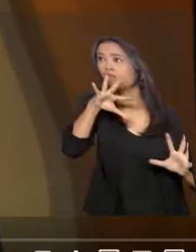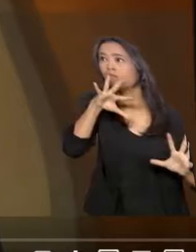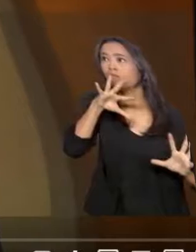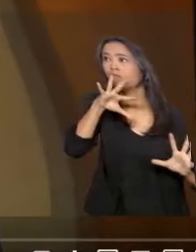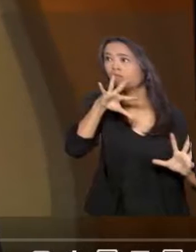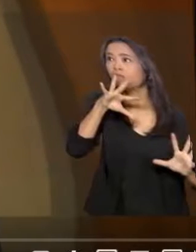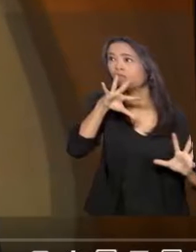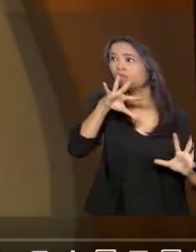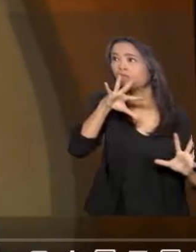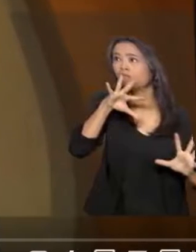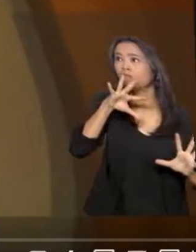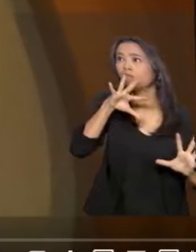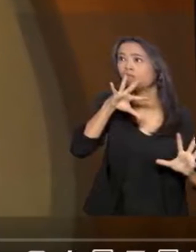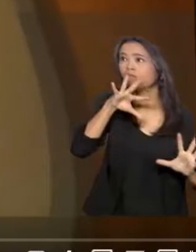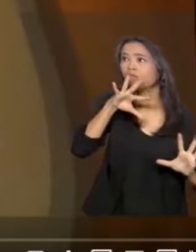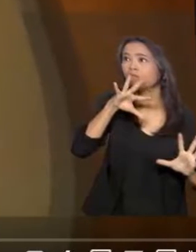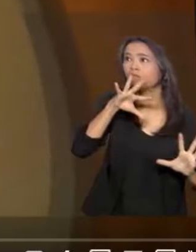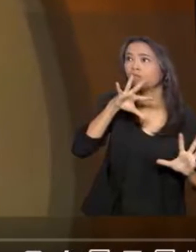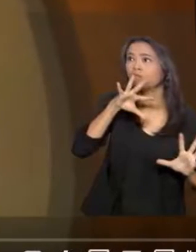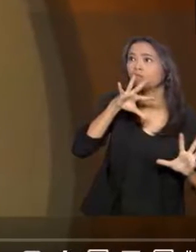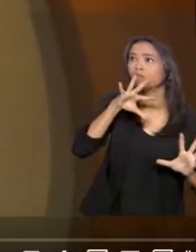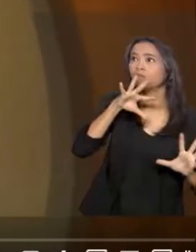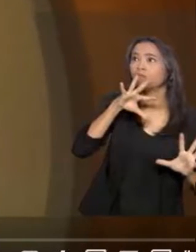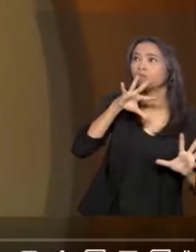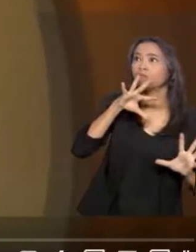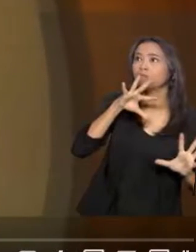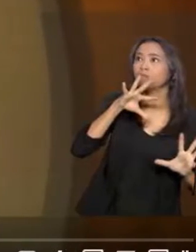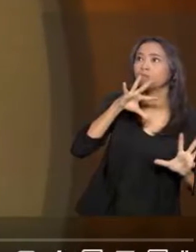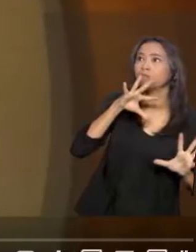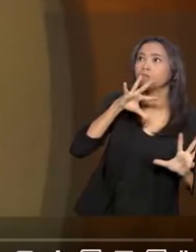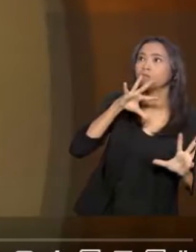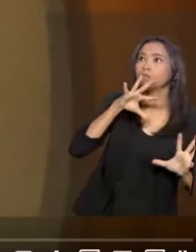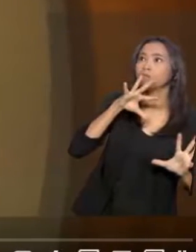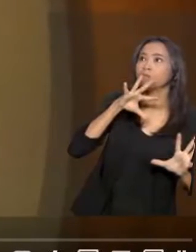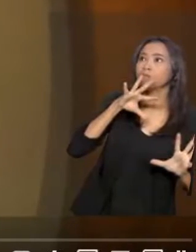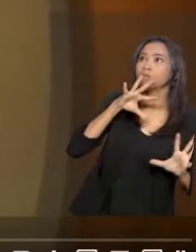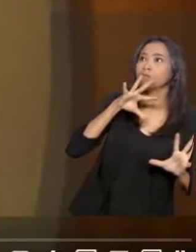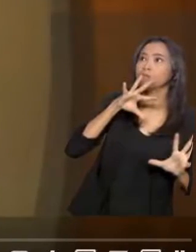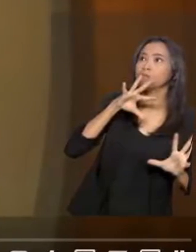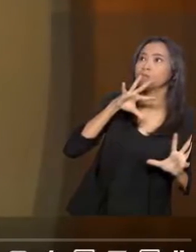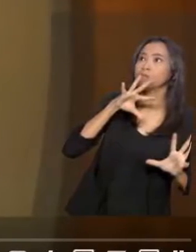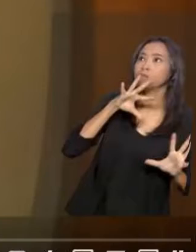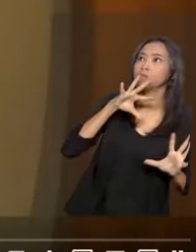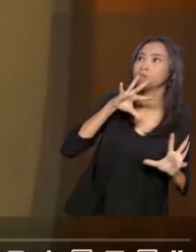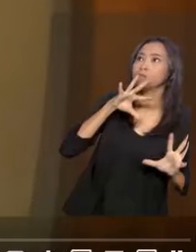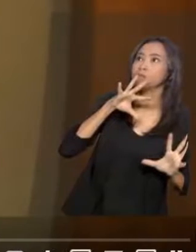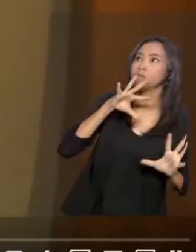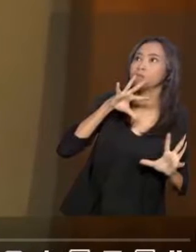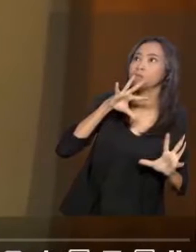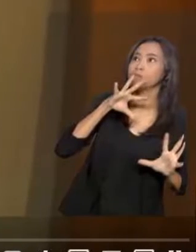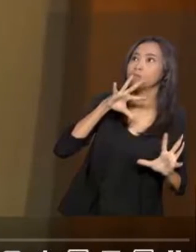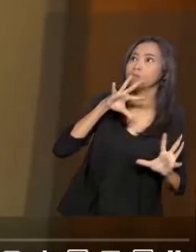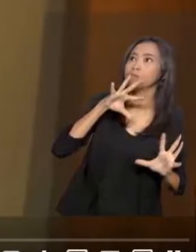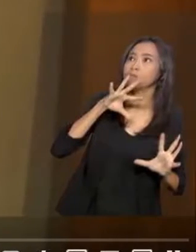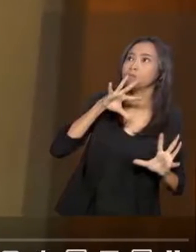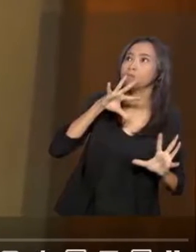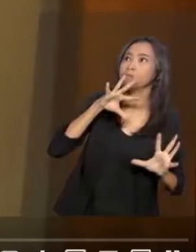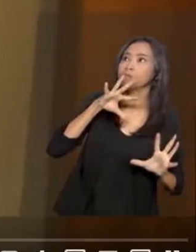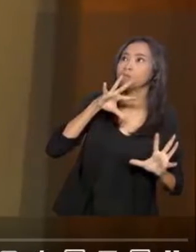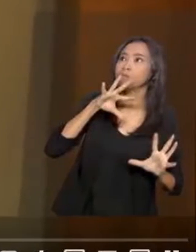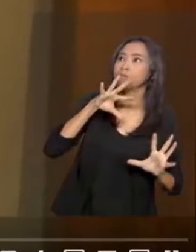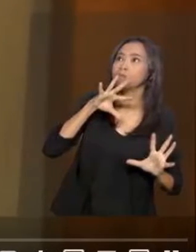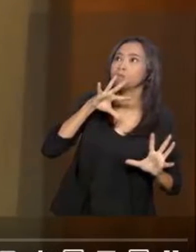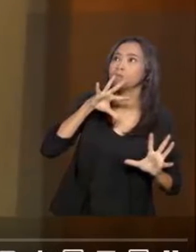mensagens infundadas dentro ou fora do Brasil não contribui para resolver o problema. E se pressam